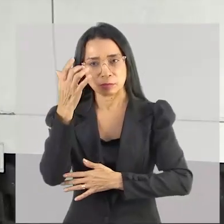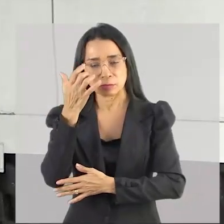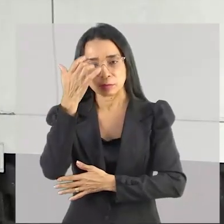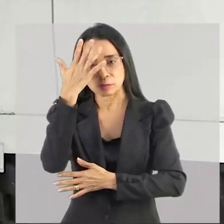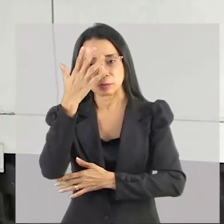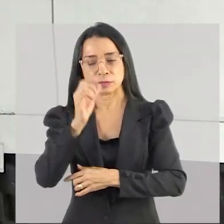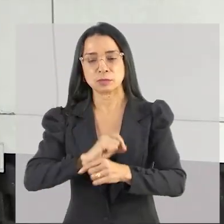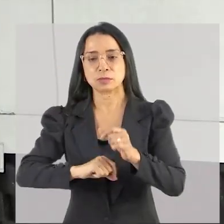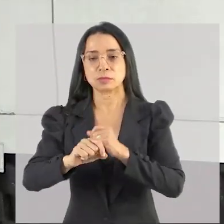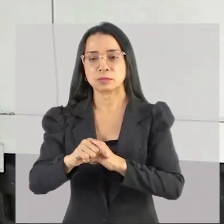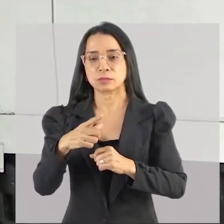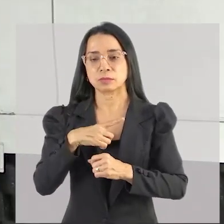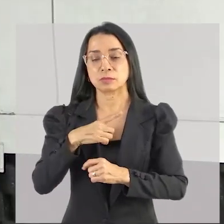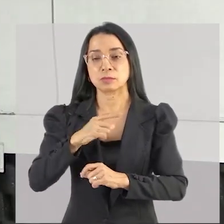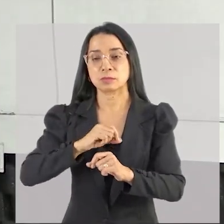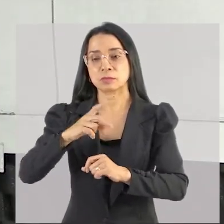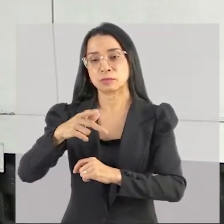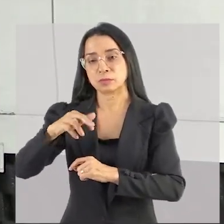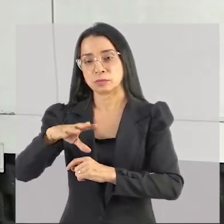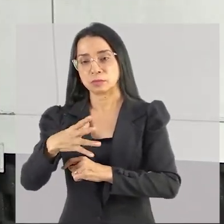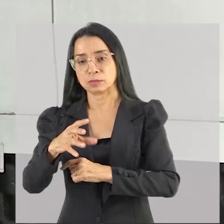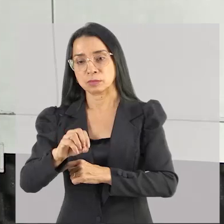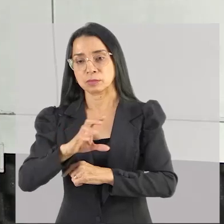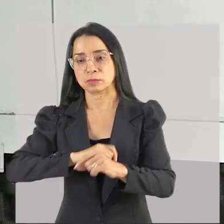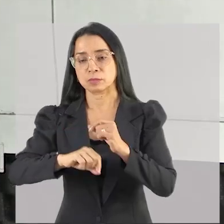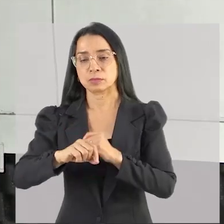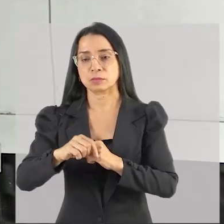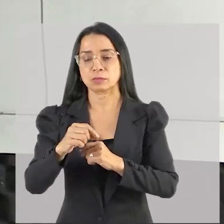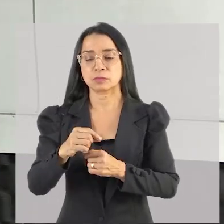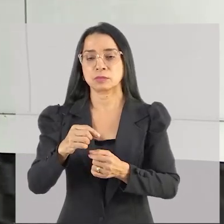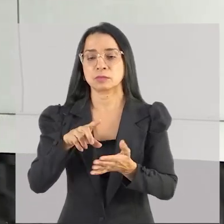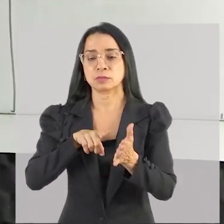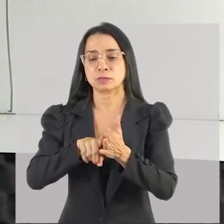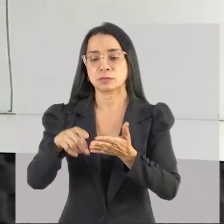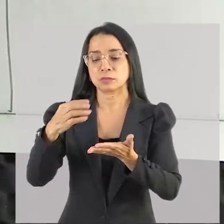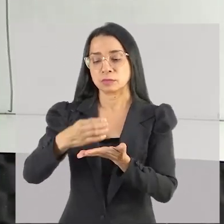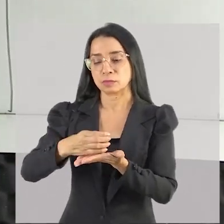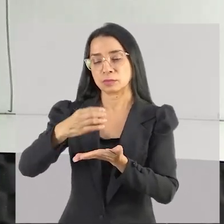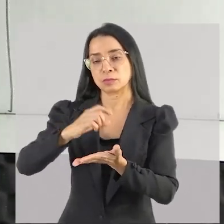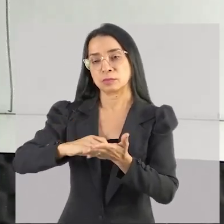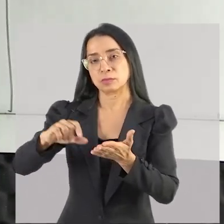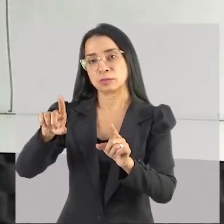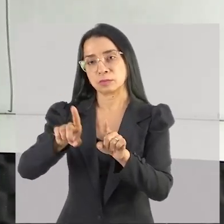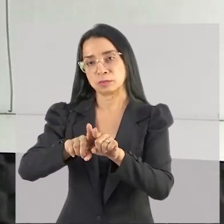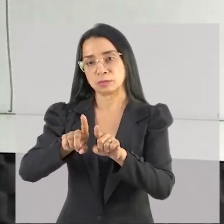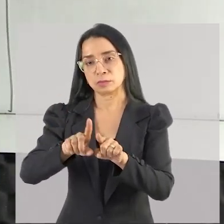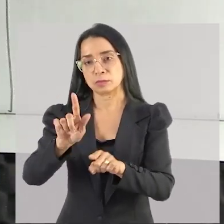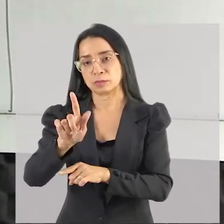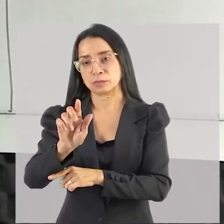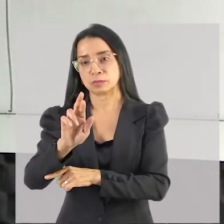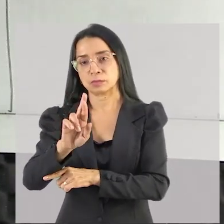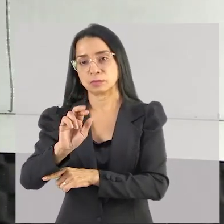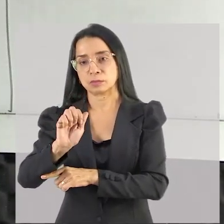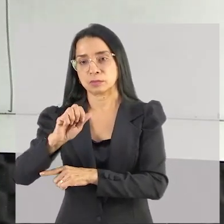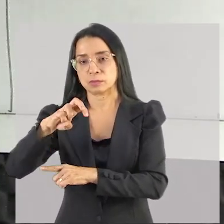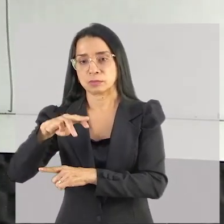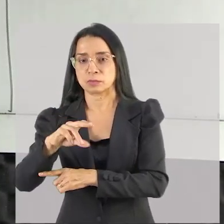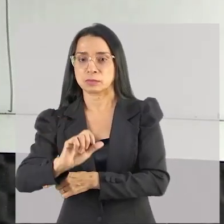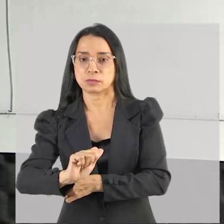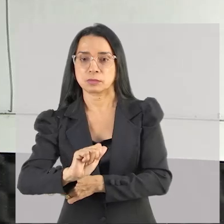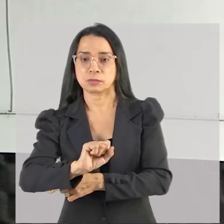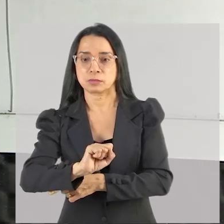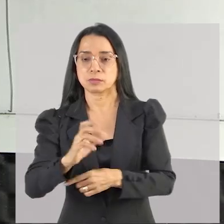De proporção, envolvendo, né? Questão aí de xícara e de gramas, beleza? Bora para a